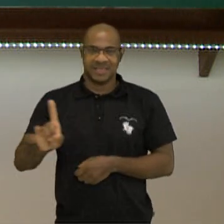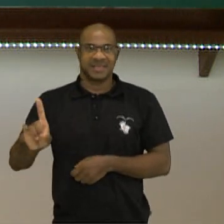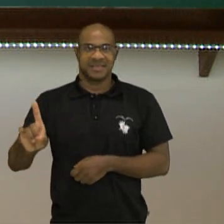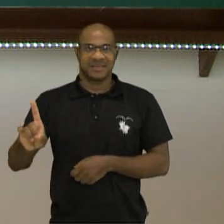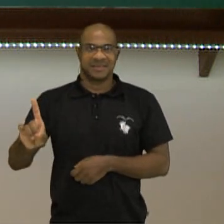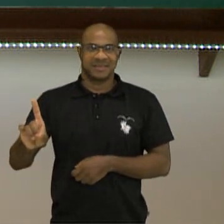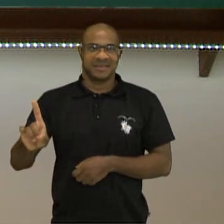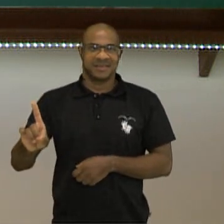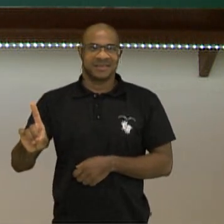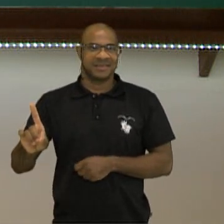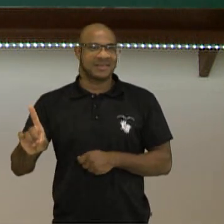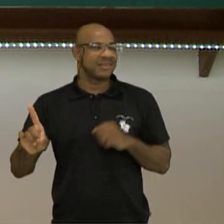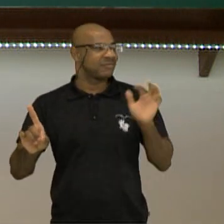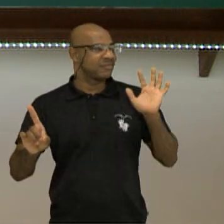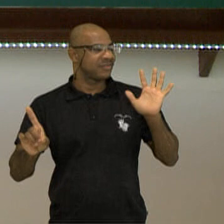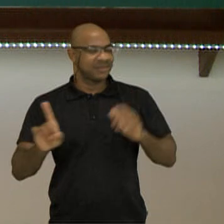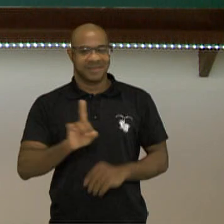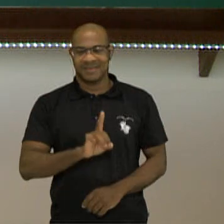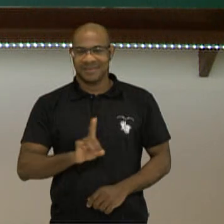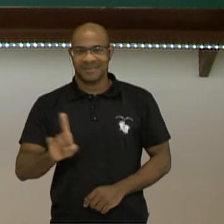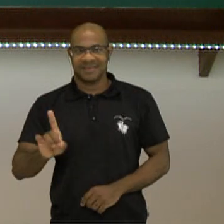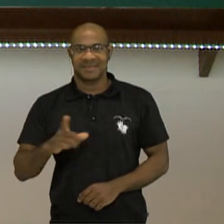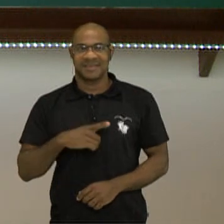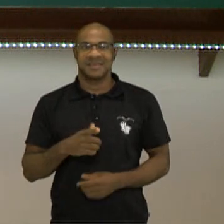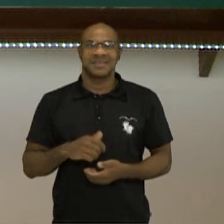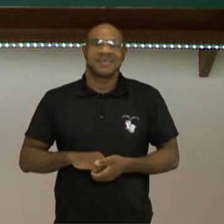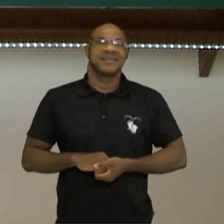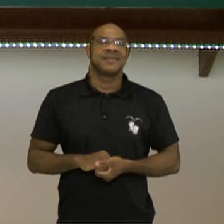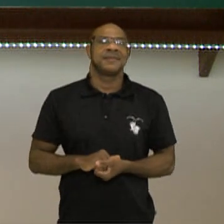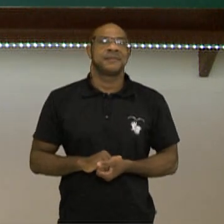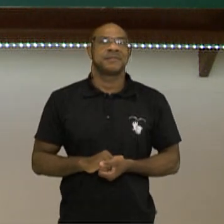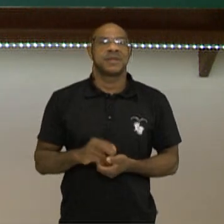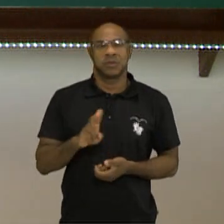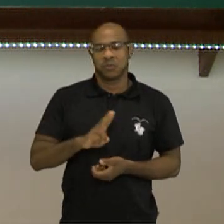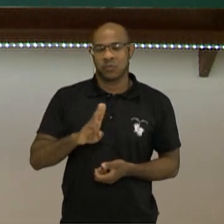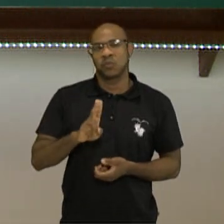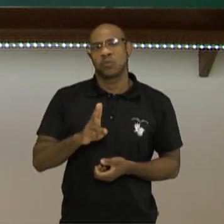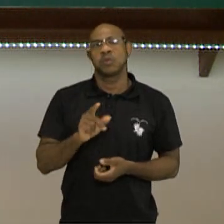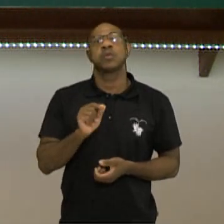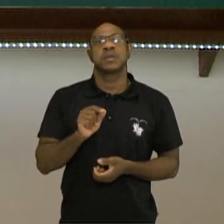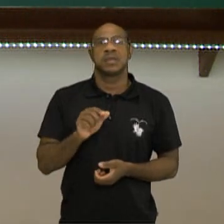Então aqui a gente tem um exemplo de uso do going to.